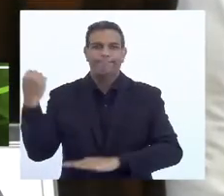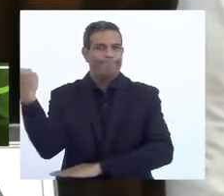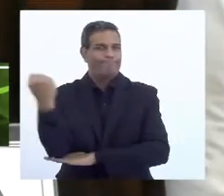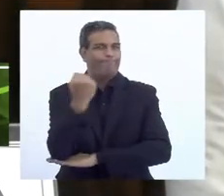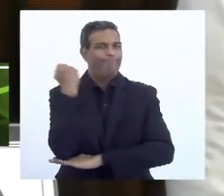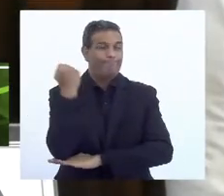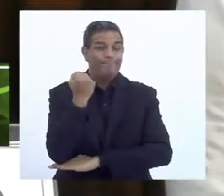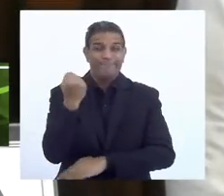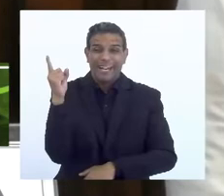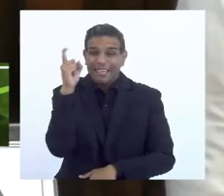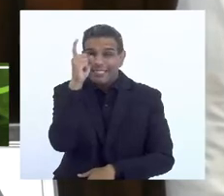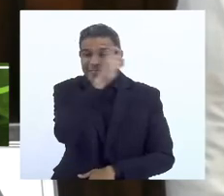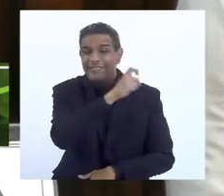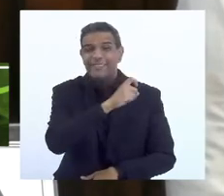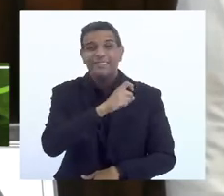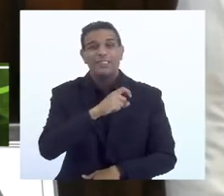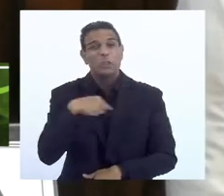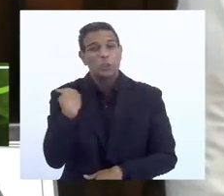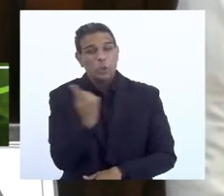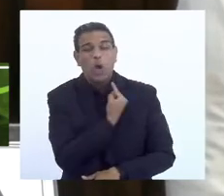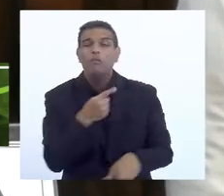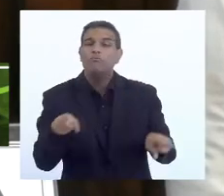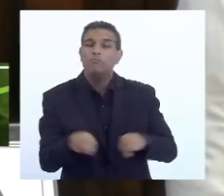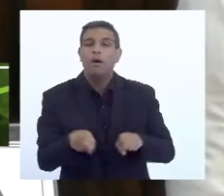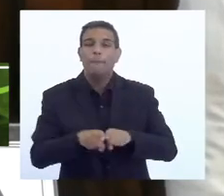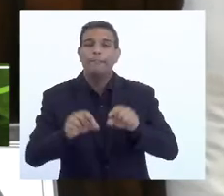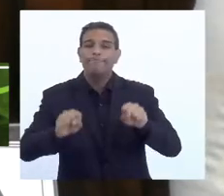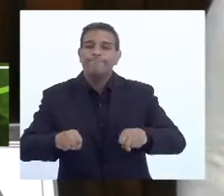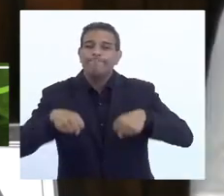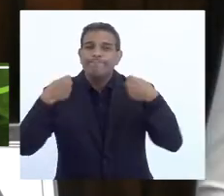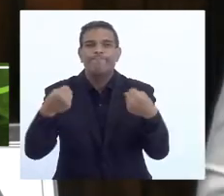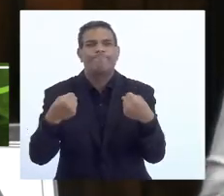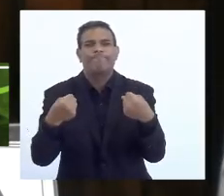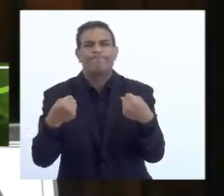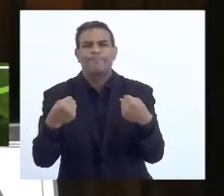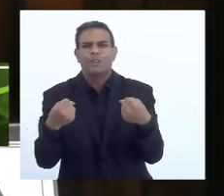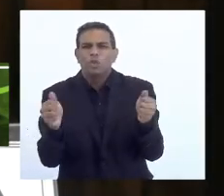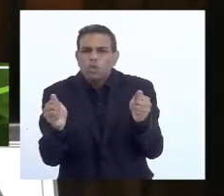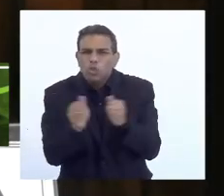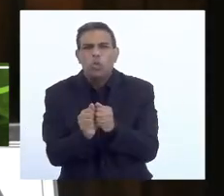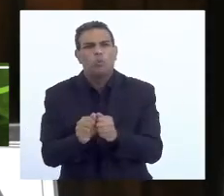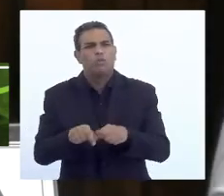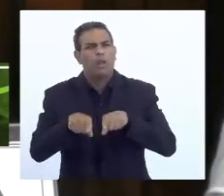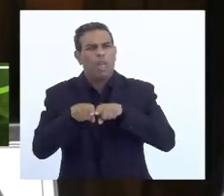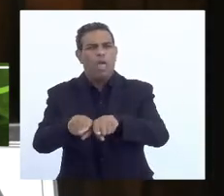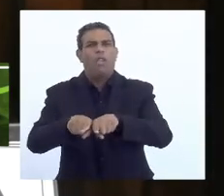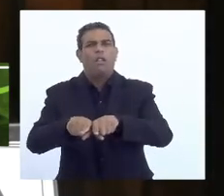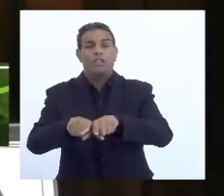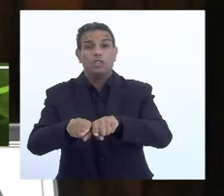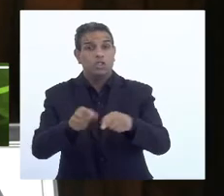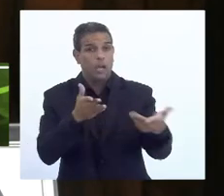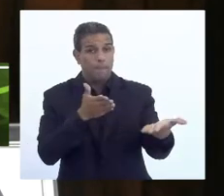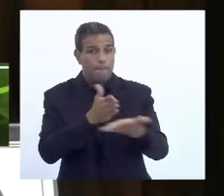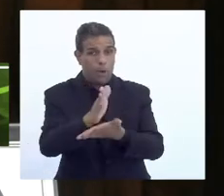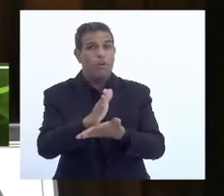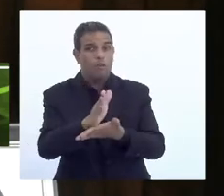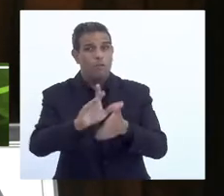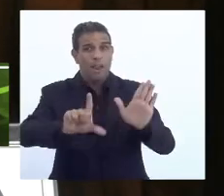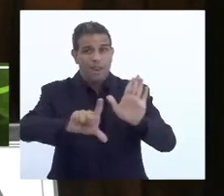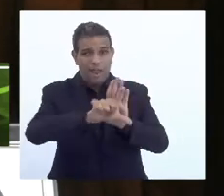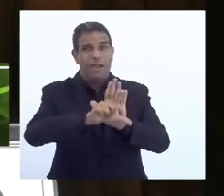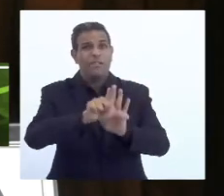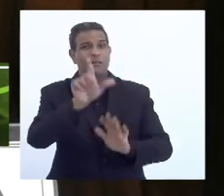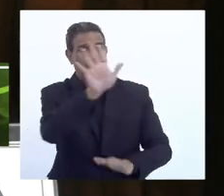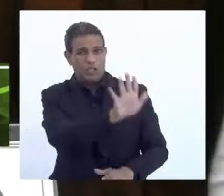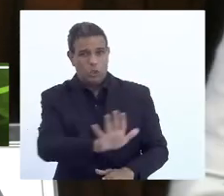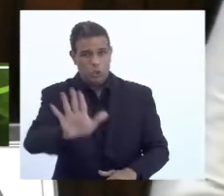nesse pior momento nós estamos menos sozinhas do que nunca. Nós aprovamos uma lei nacional, acho que é importante que a